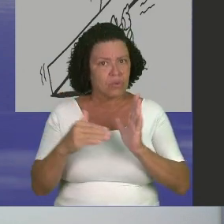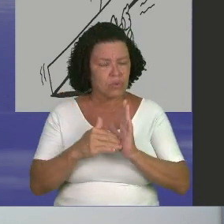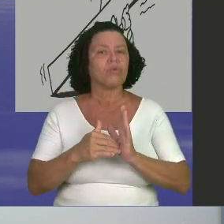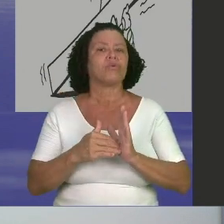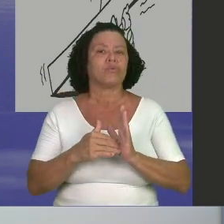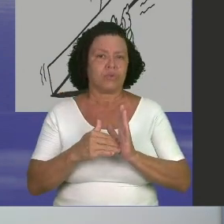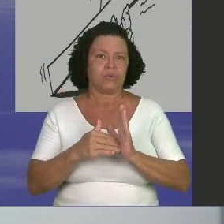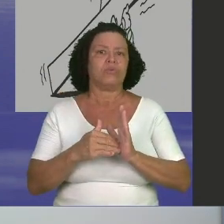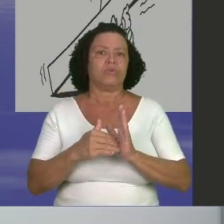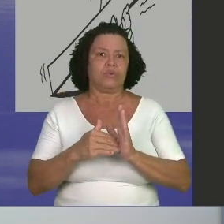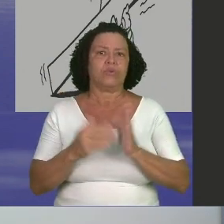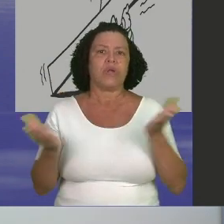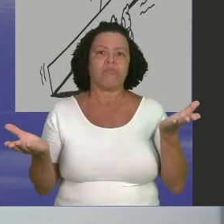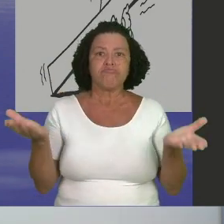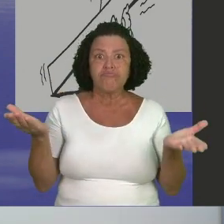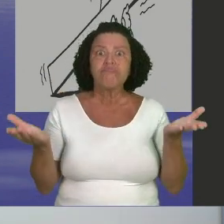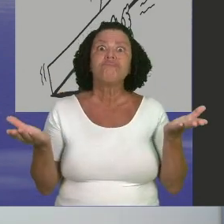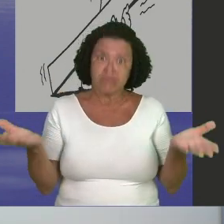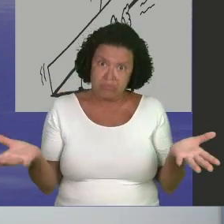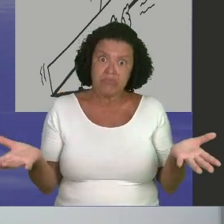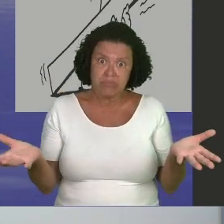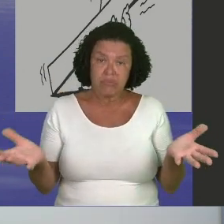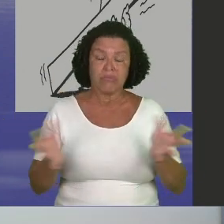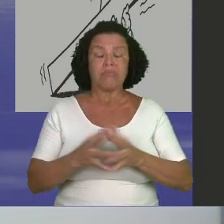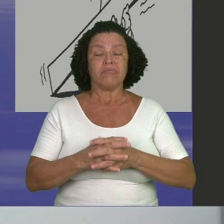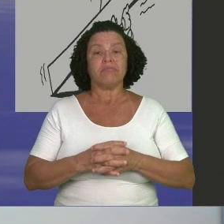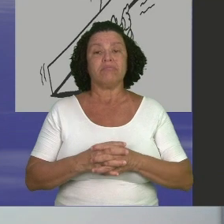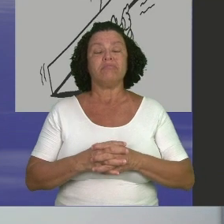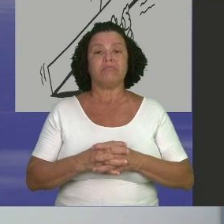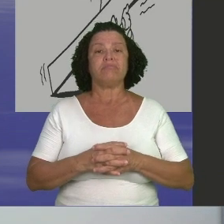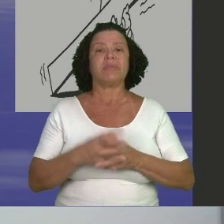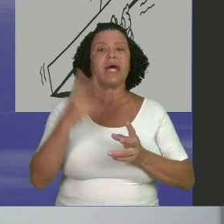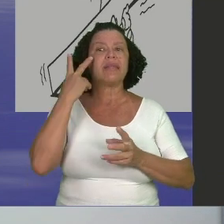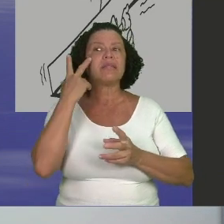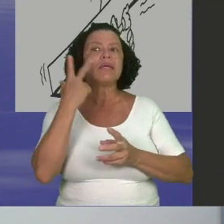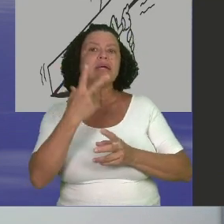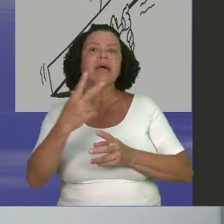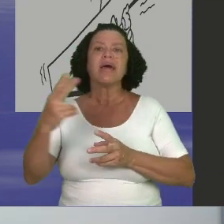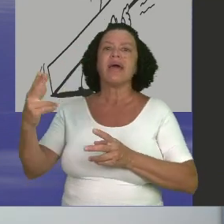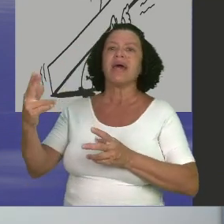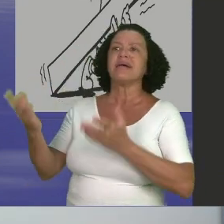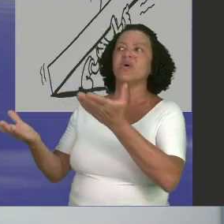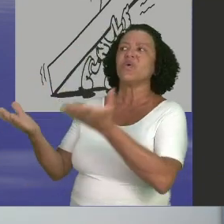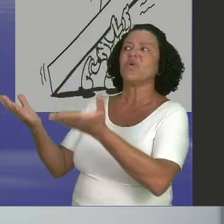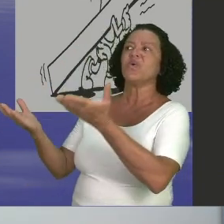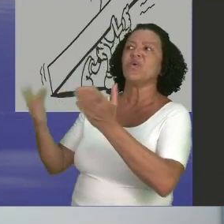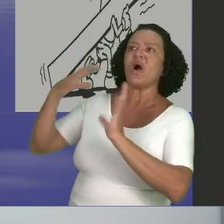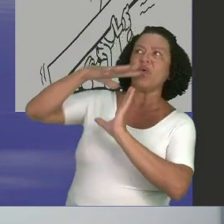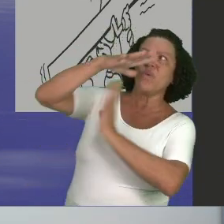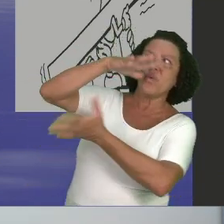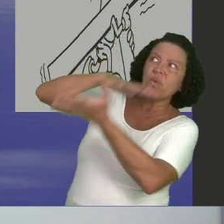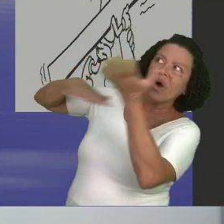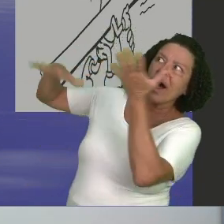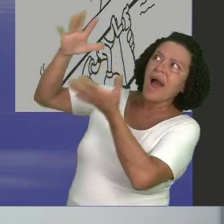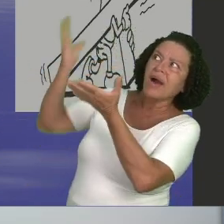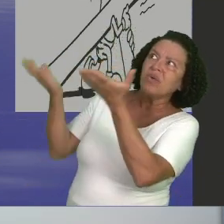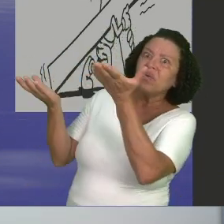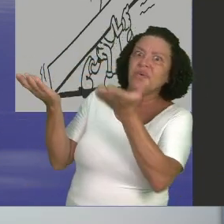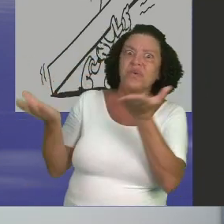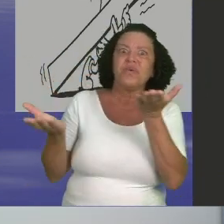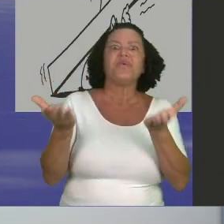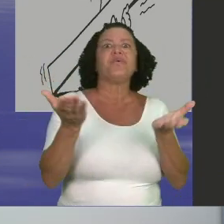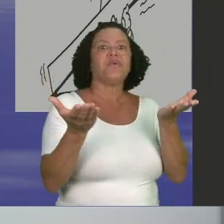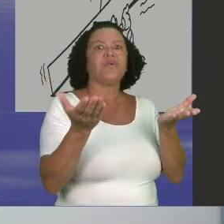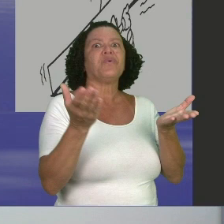anda em equilíbrio. A natureza tem o seu equilíbrio, o universo tem o seu equilíbrio,